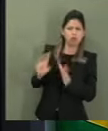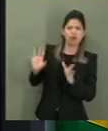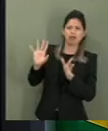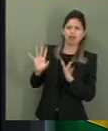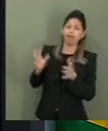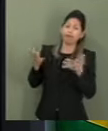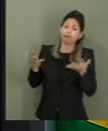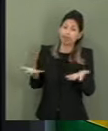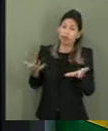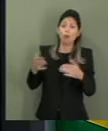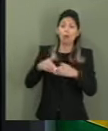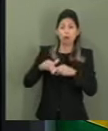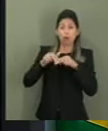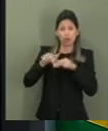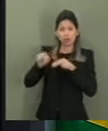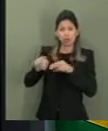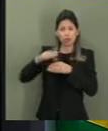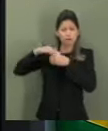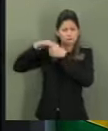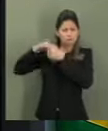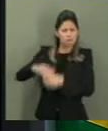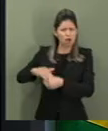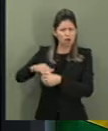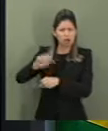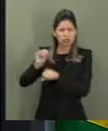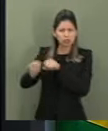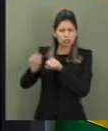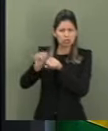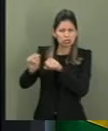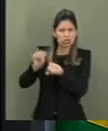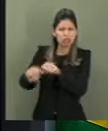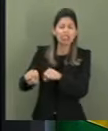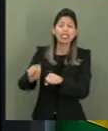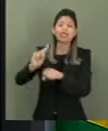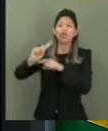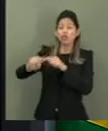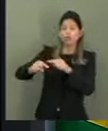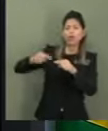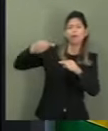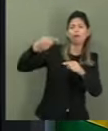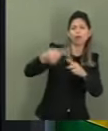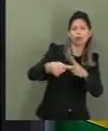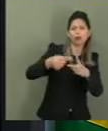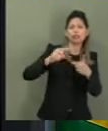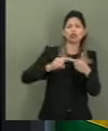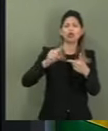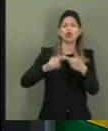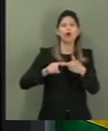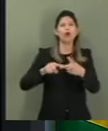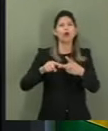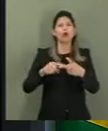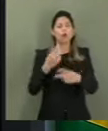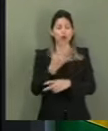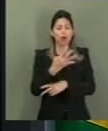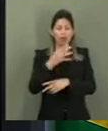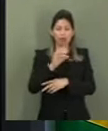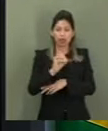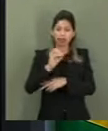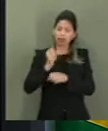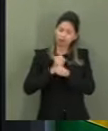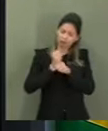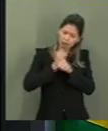Somente 43 anos depois, é assinado então a Lei Áurea, uma abolição ainda não